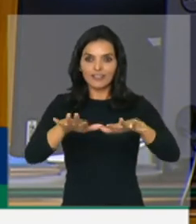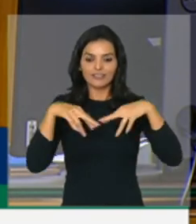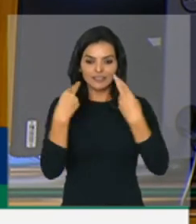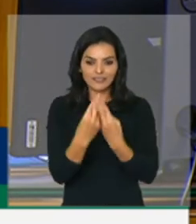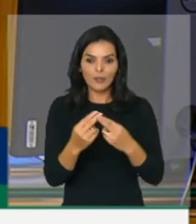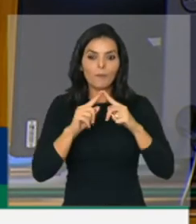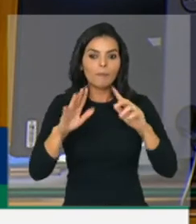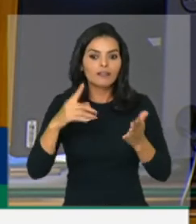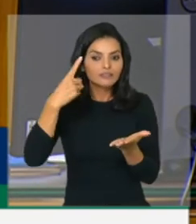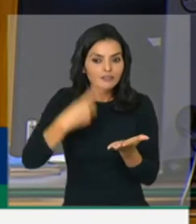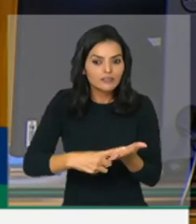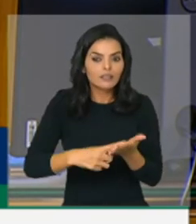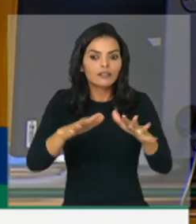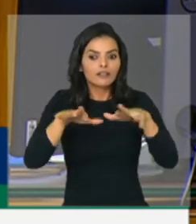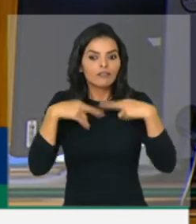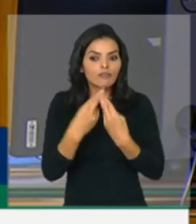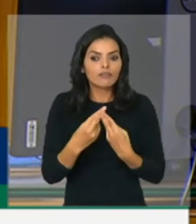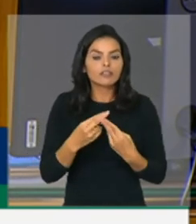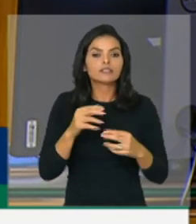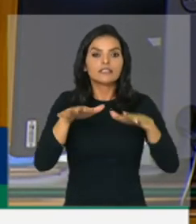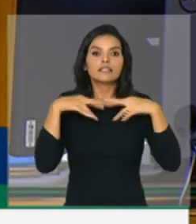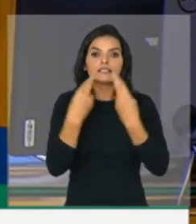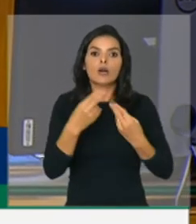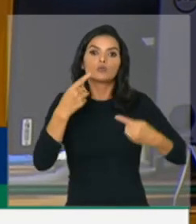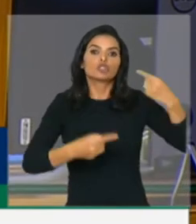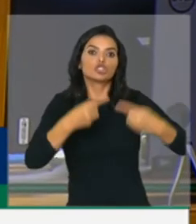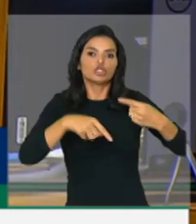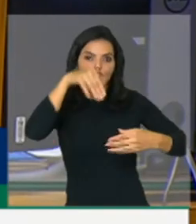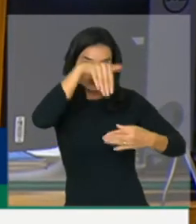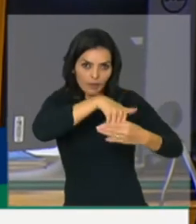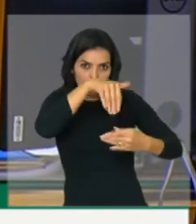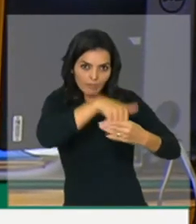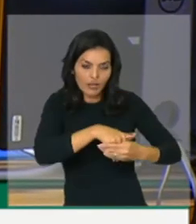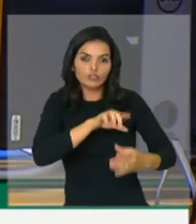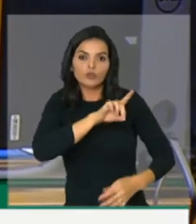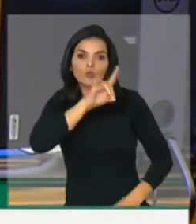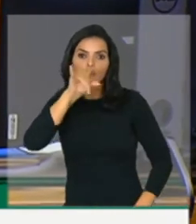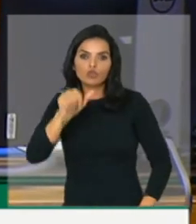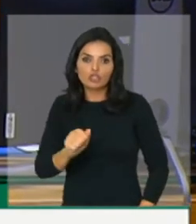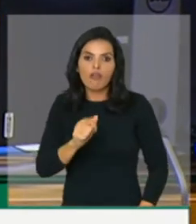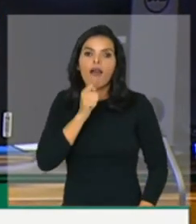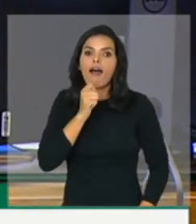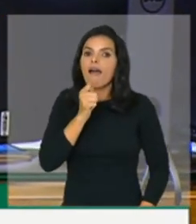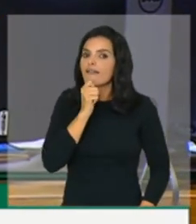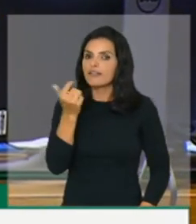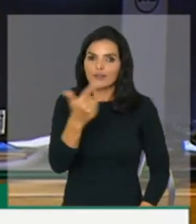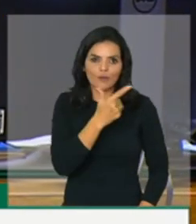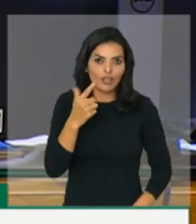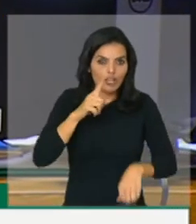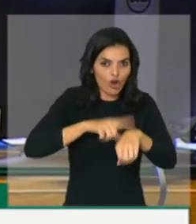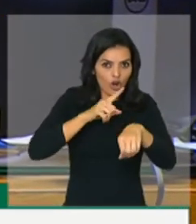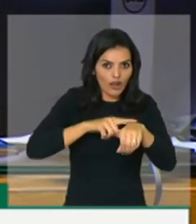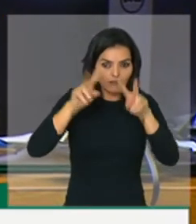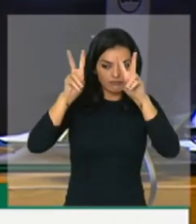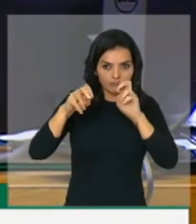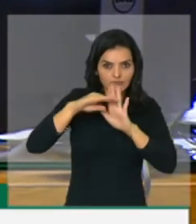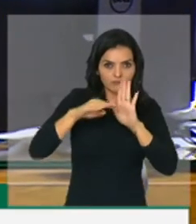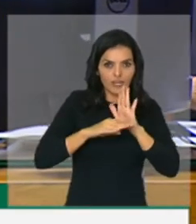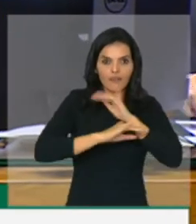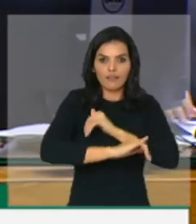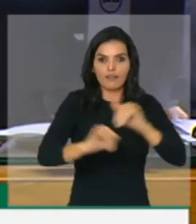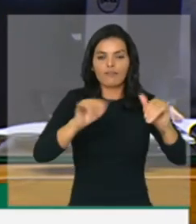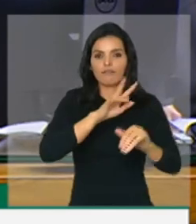presidência convocará oportunamente sessão deliberativa extraordinária com data horário e ordem do dia a serem